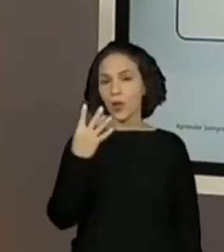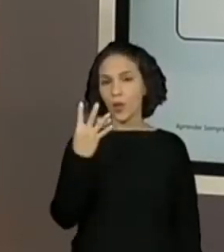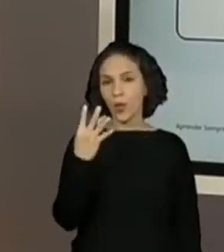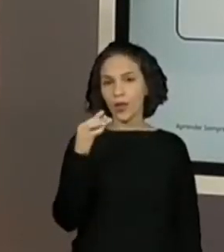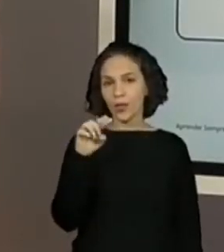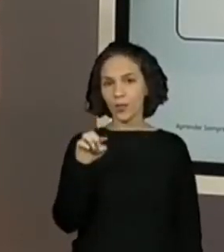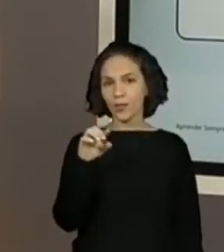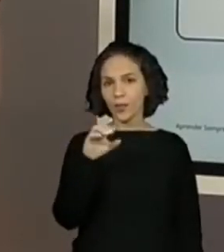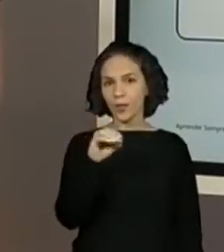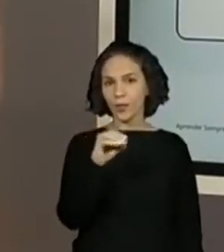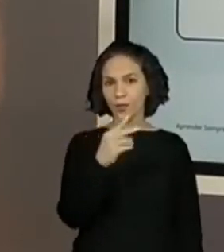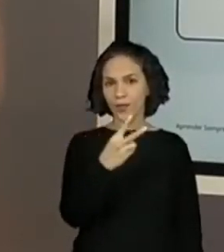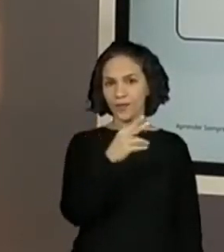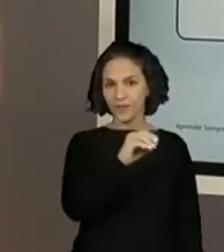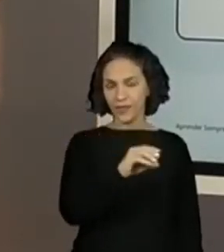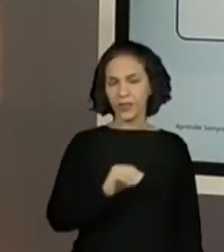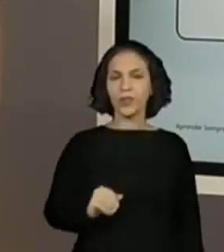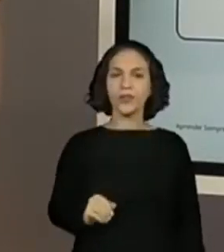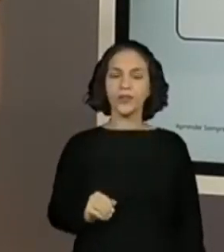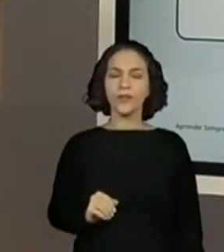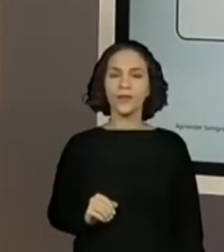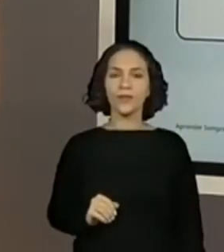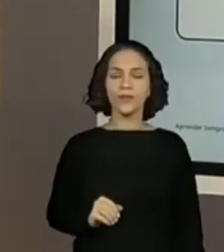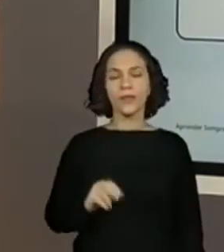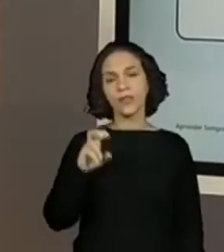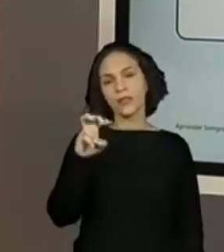4.020 e